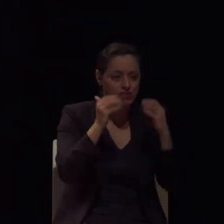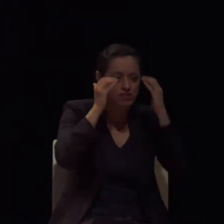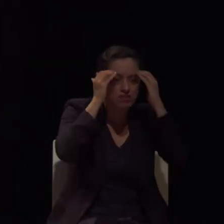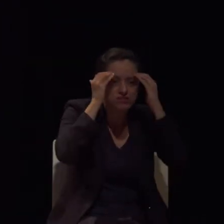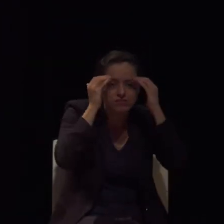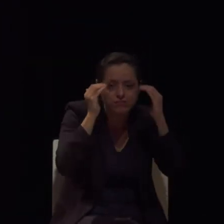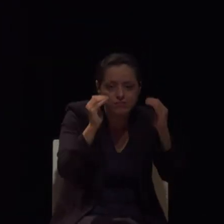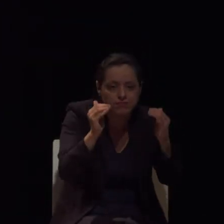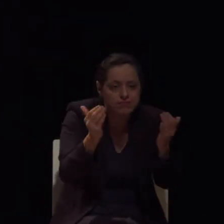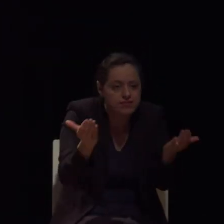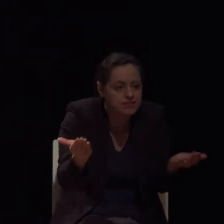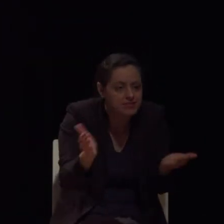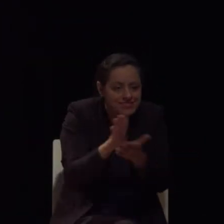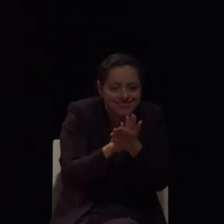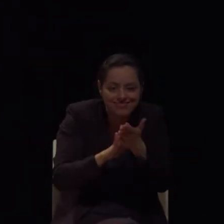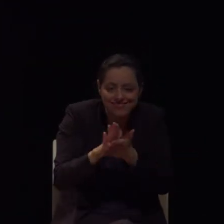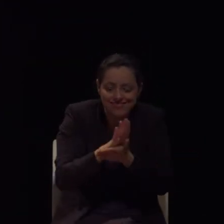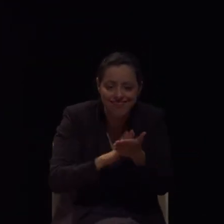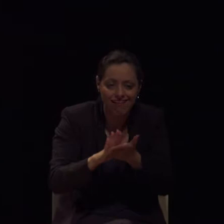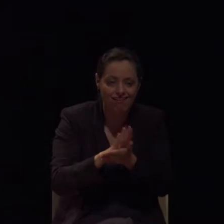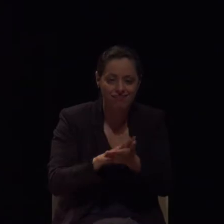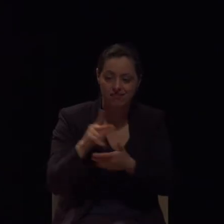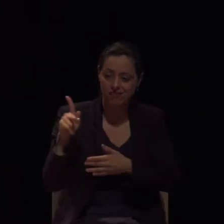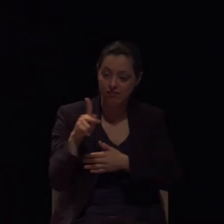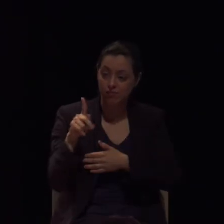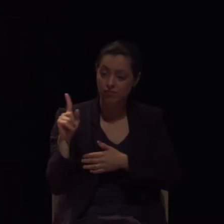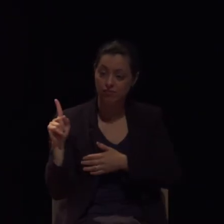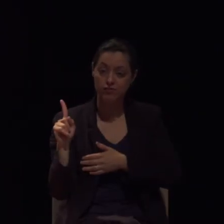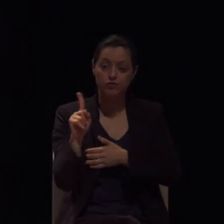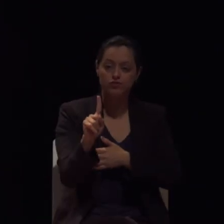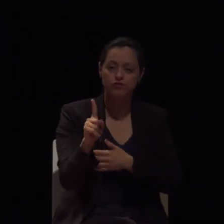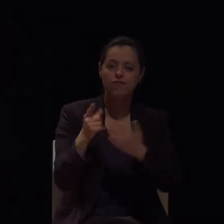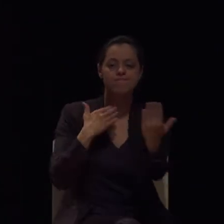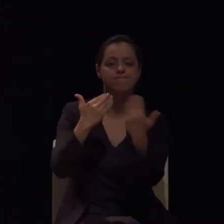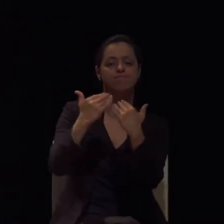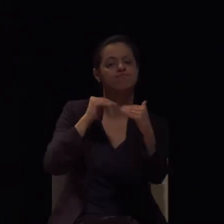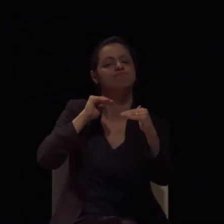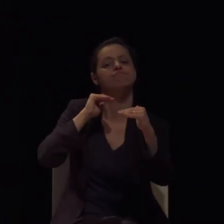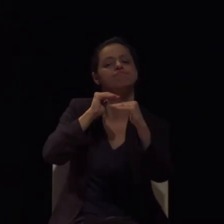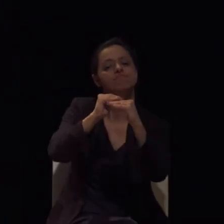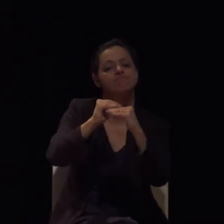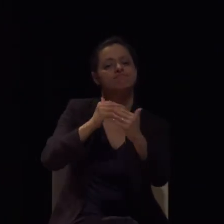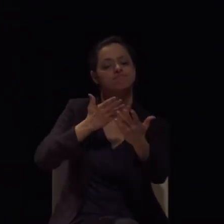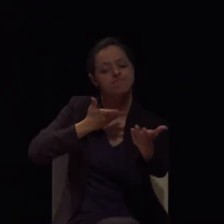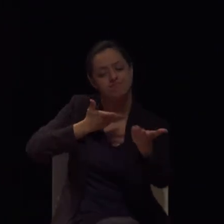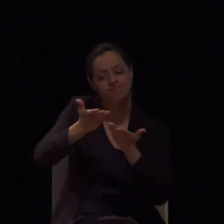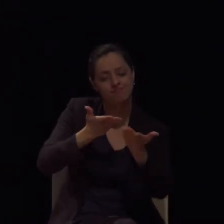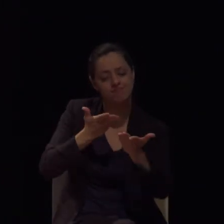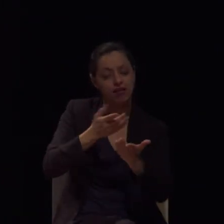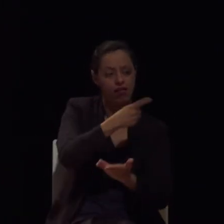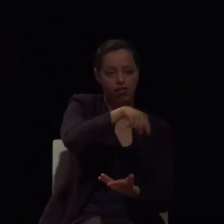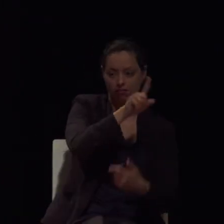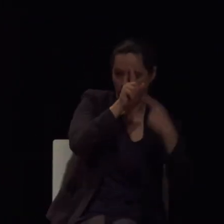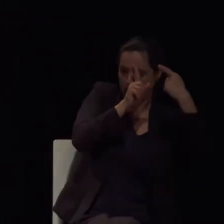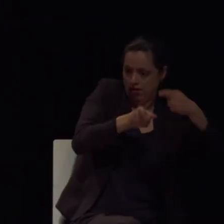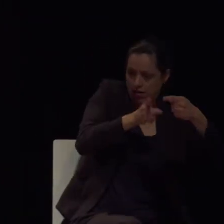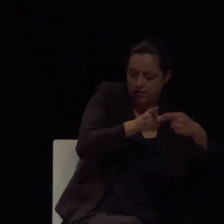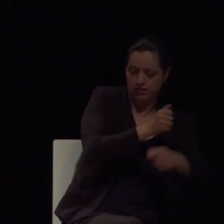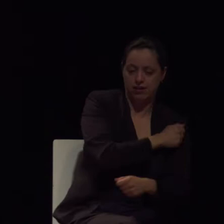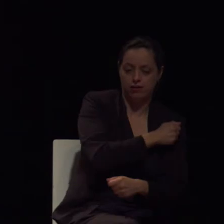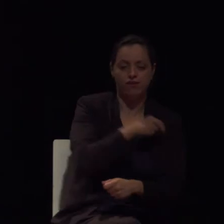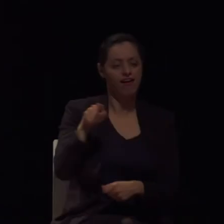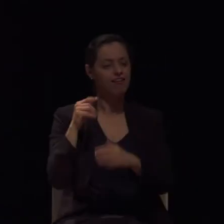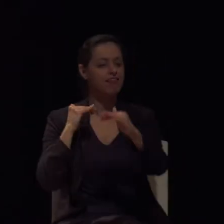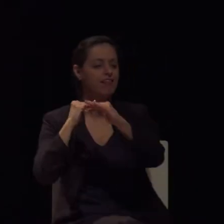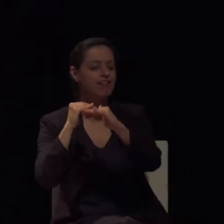ele não é respeitado porque ele fala com os alunos na horizontal sabe se